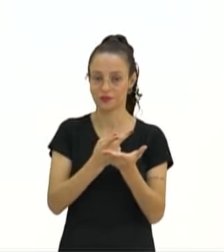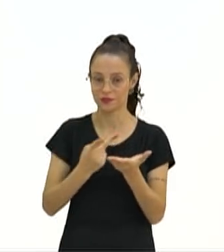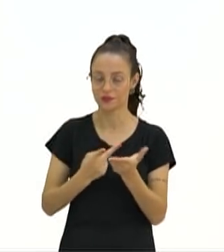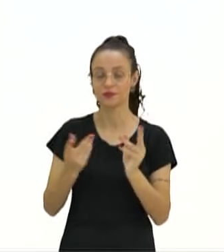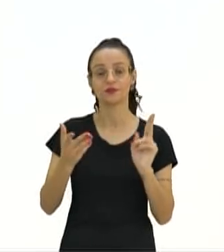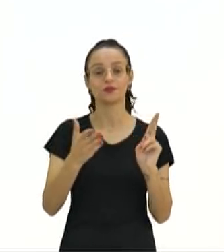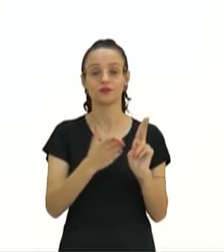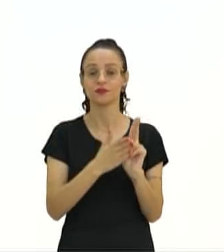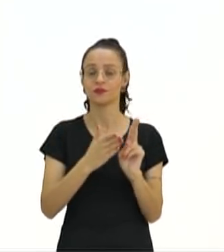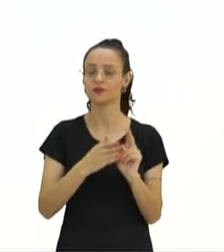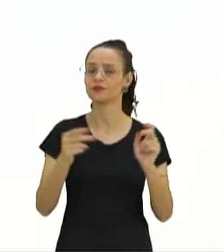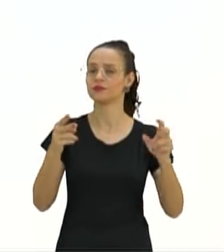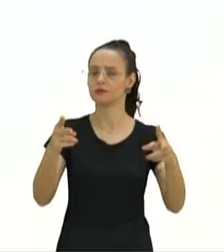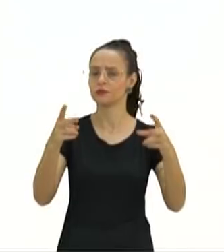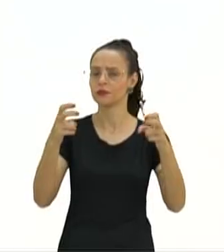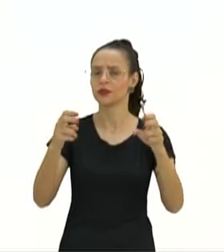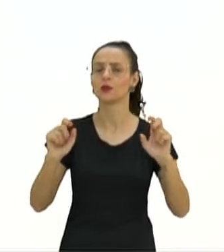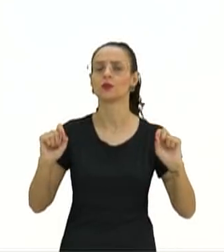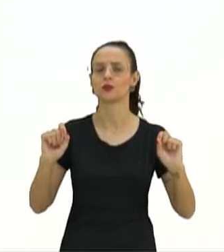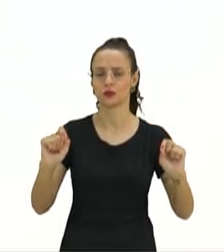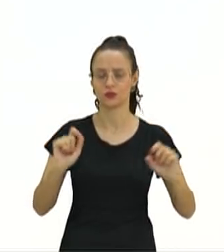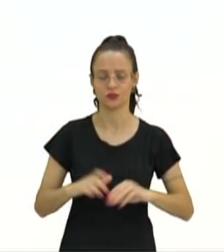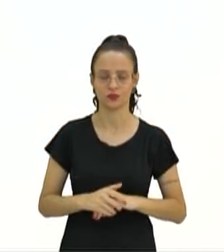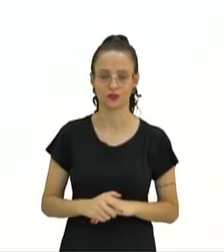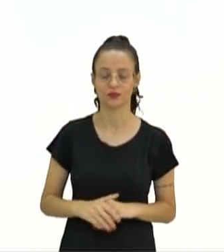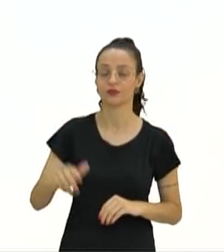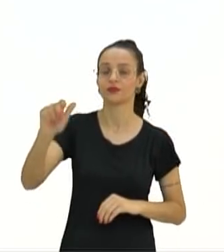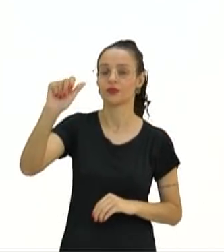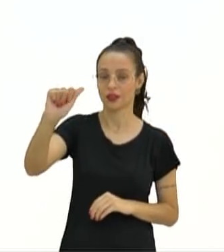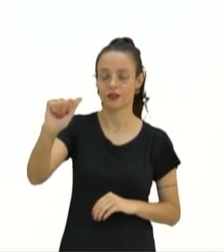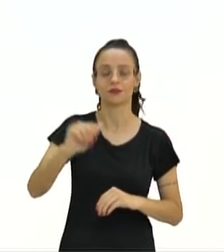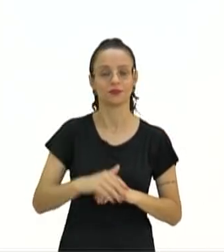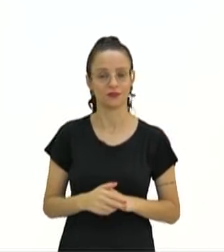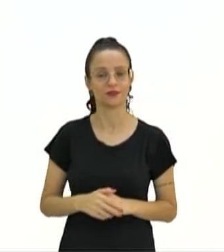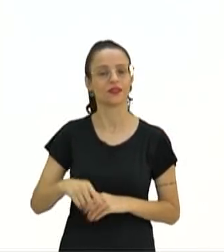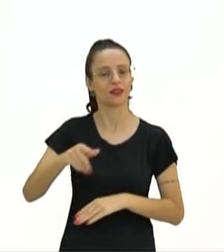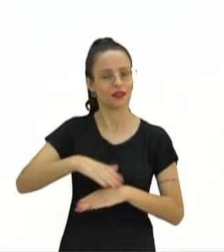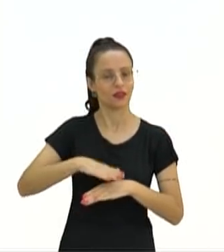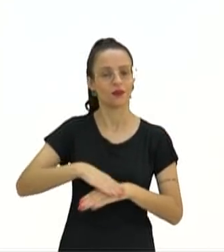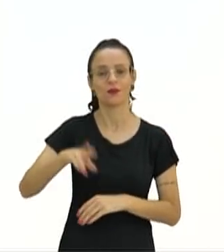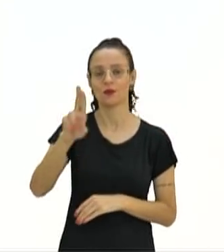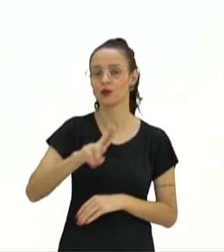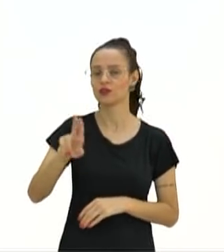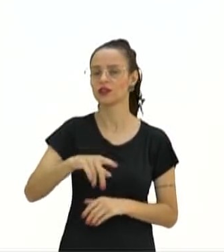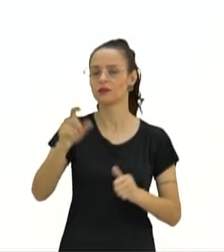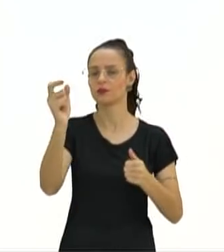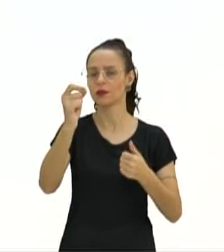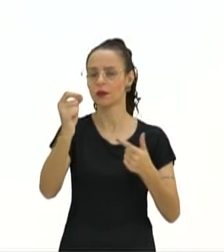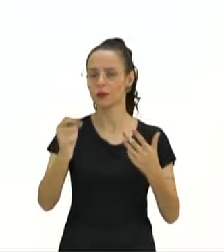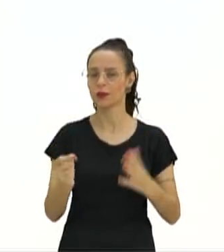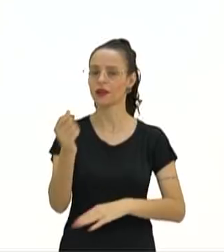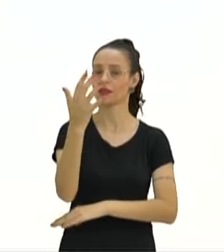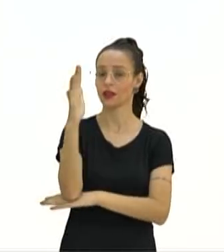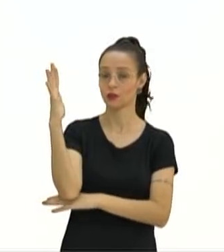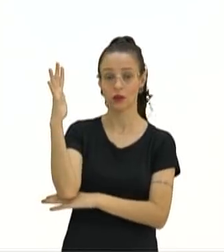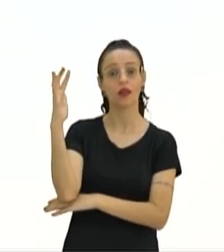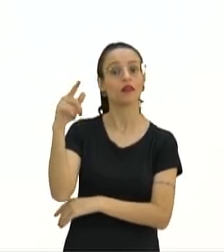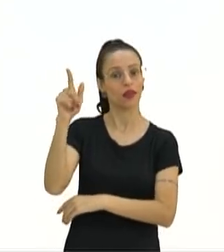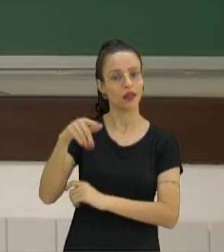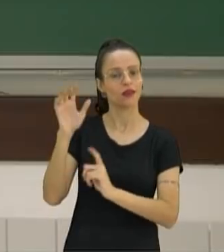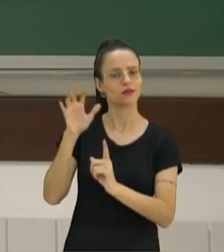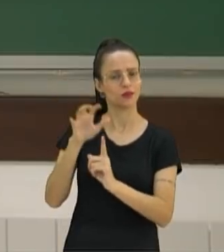indígenas, percebemos que, letra A, utilizam elementos da natureza como